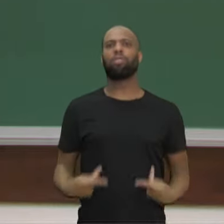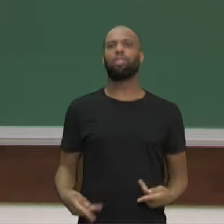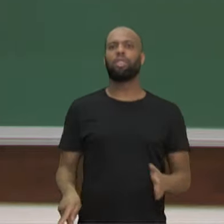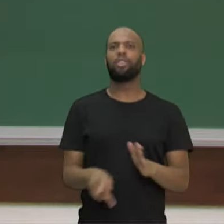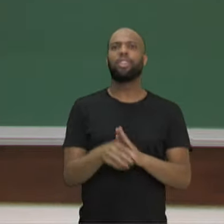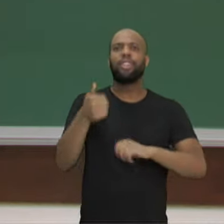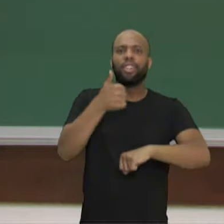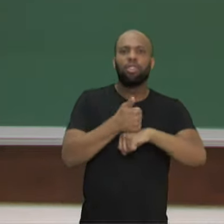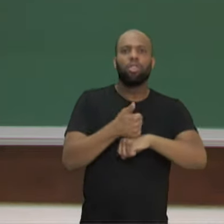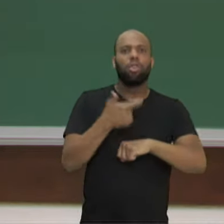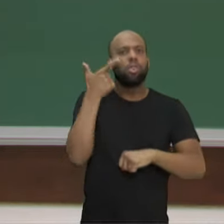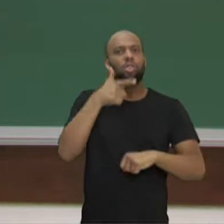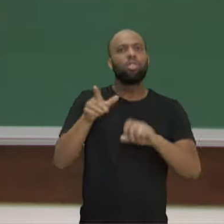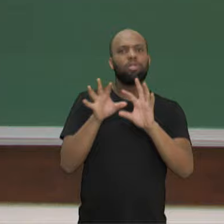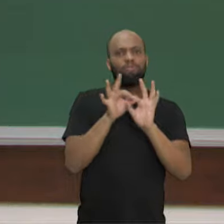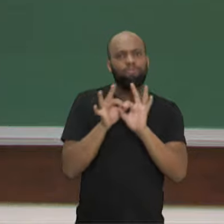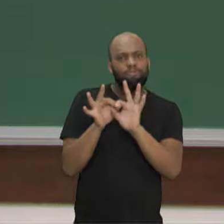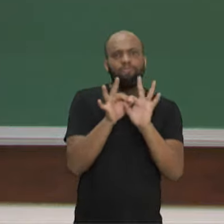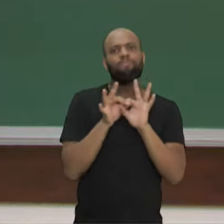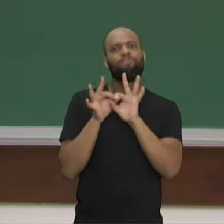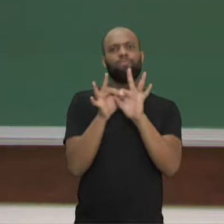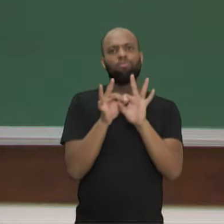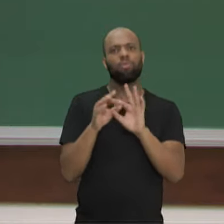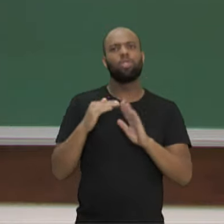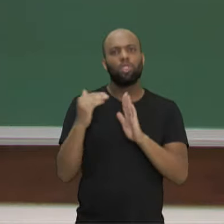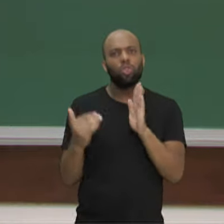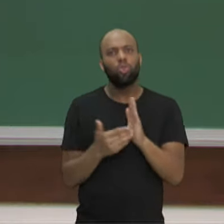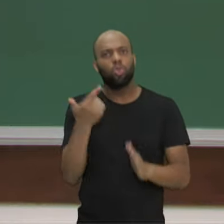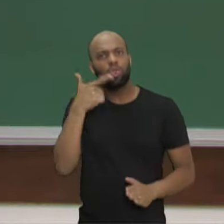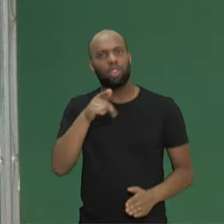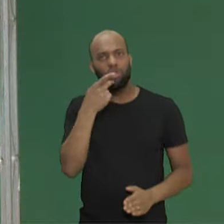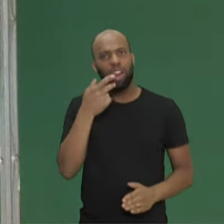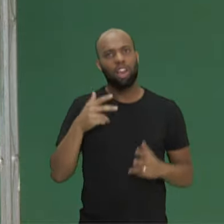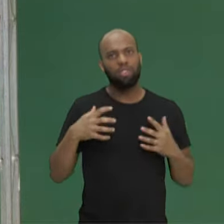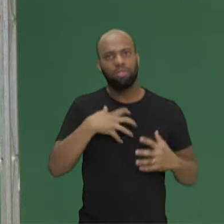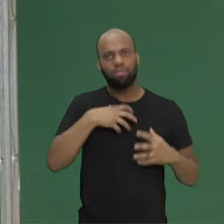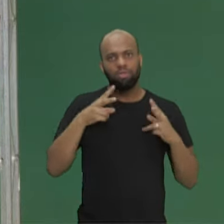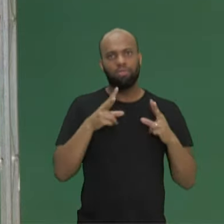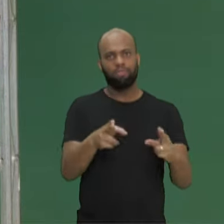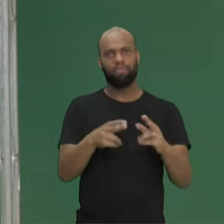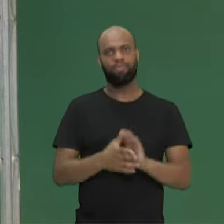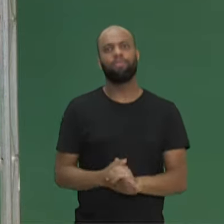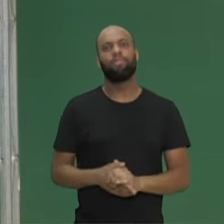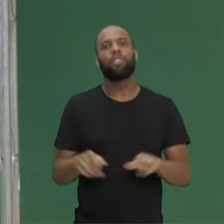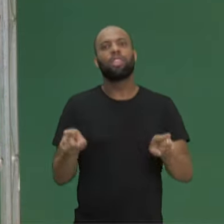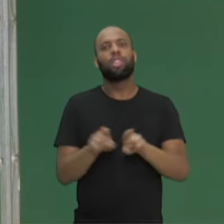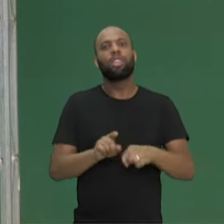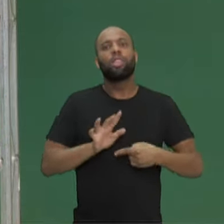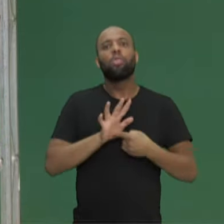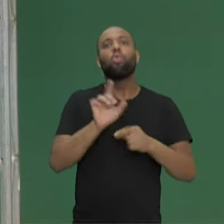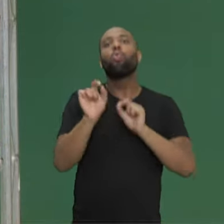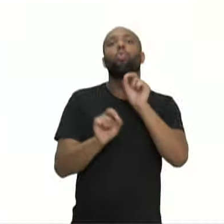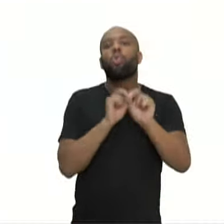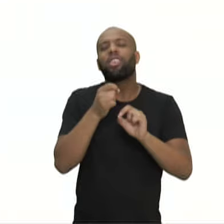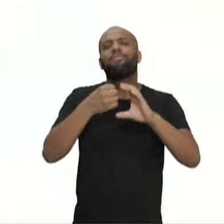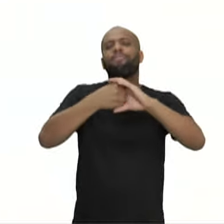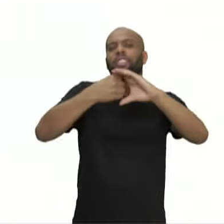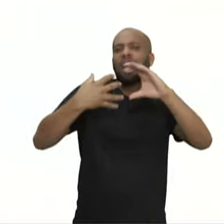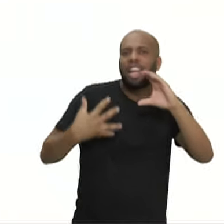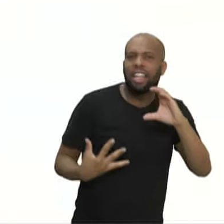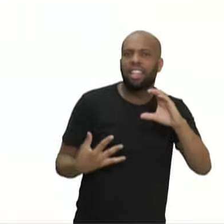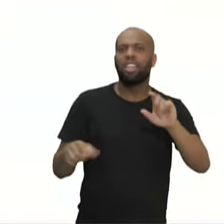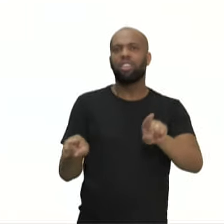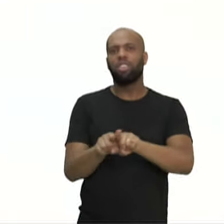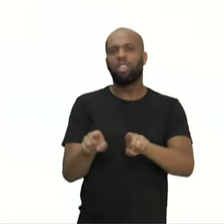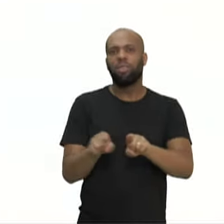uma unidade, para que todos falem a mesma língua, né? Então aqui, ó, traz as características estéticas,